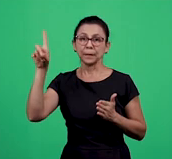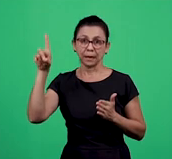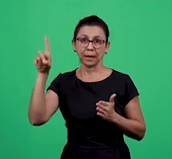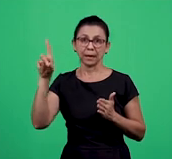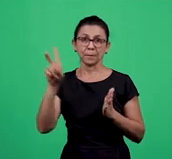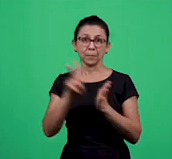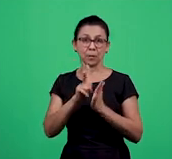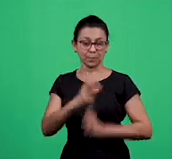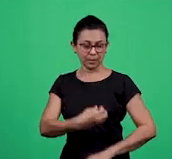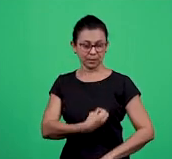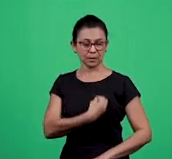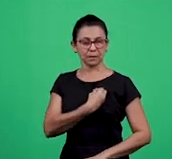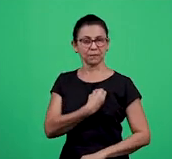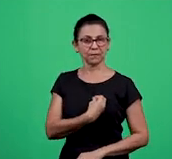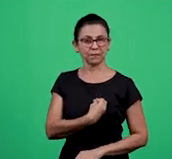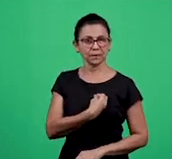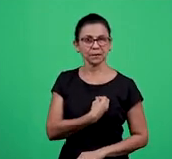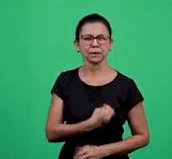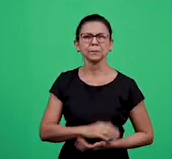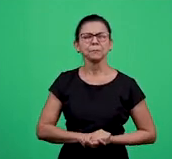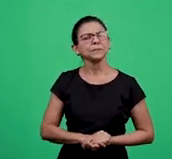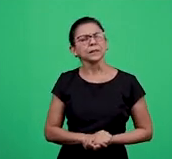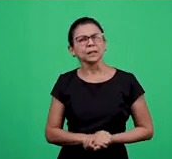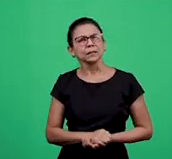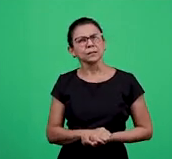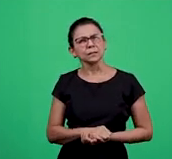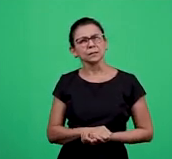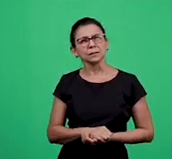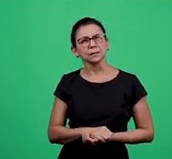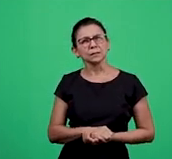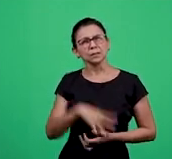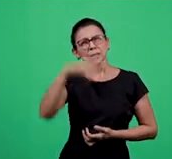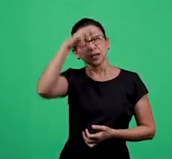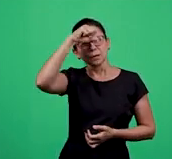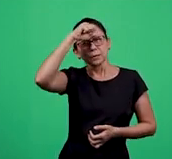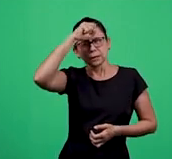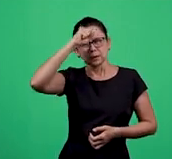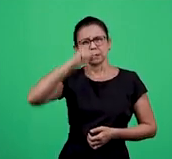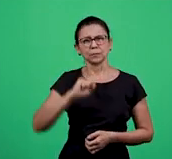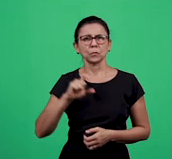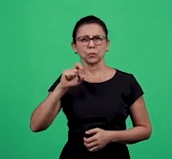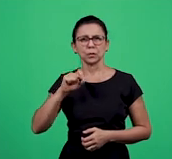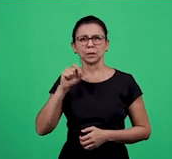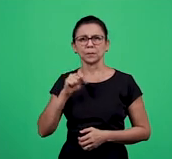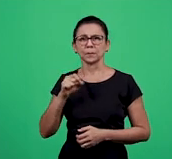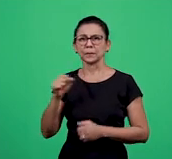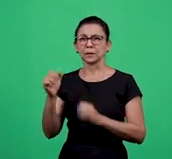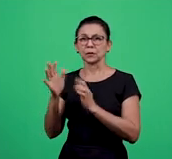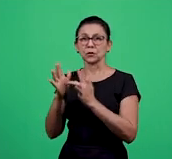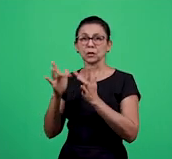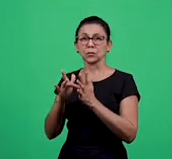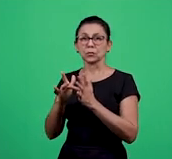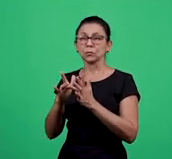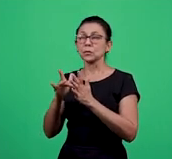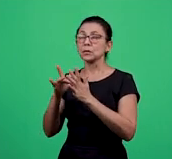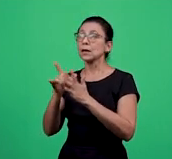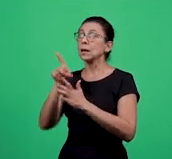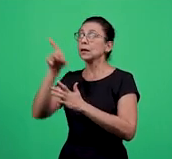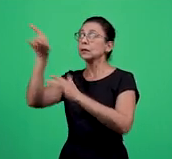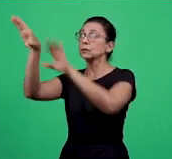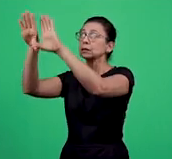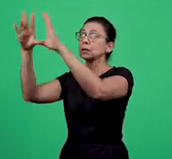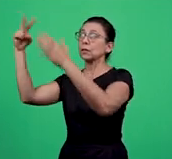Nós vimos na aula passada que o Senhor Jesus veio da eternidade para salvar o homem, para nos